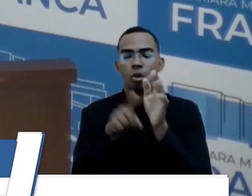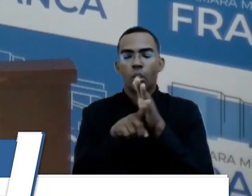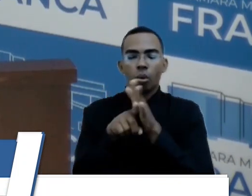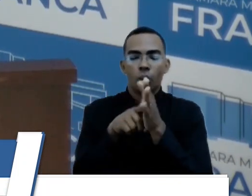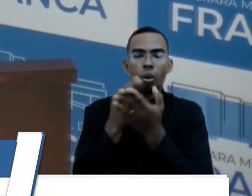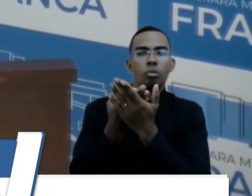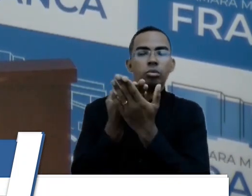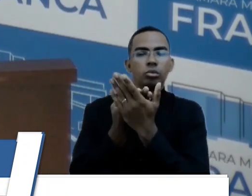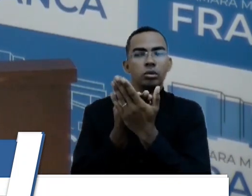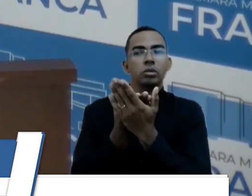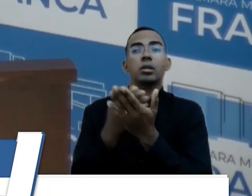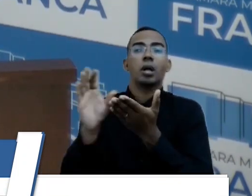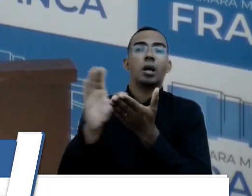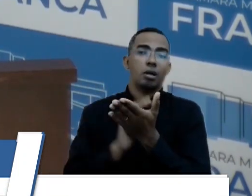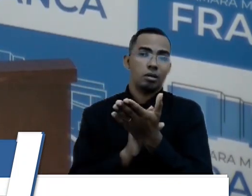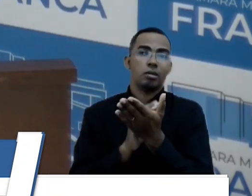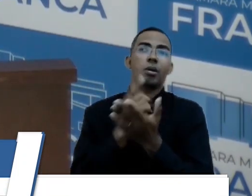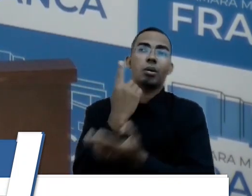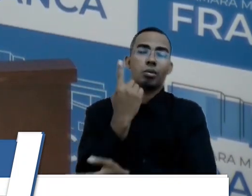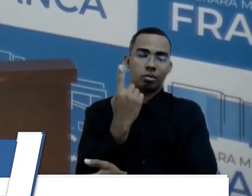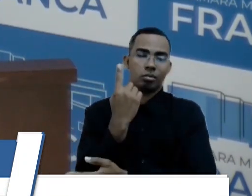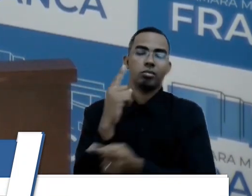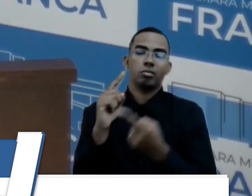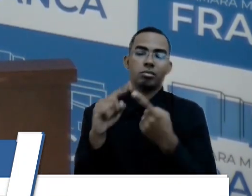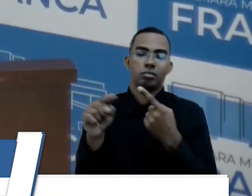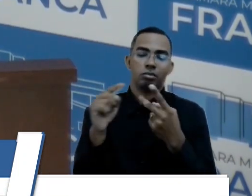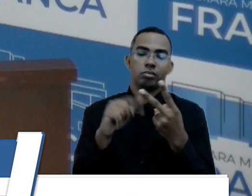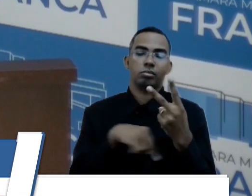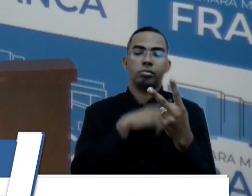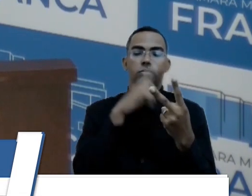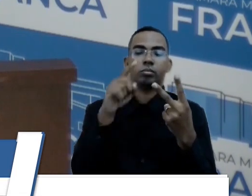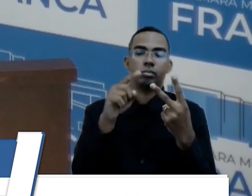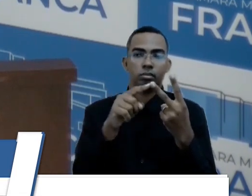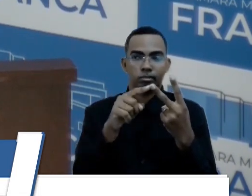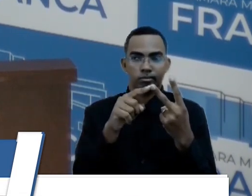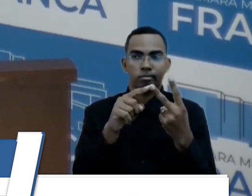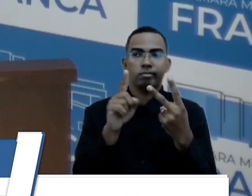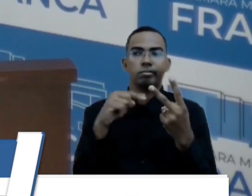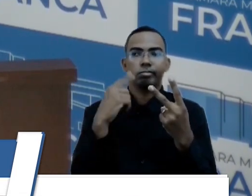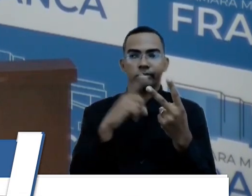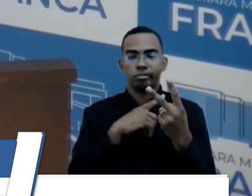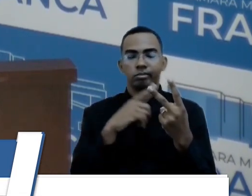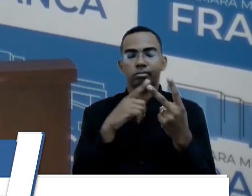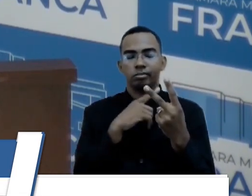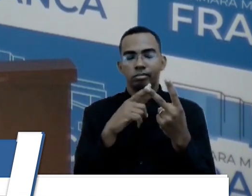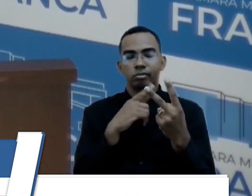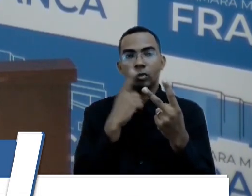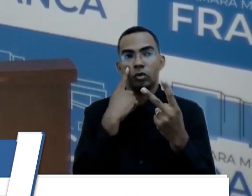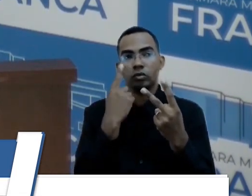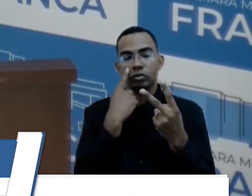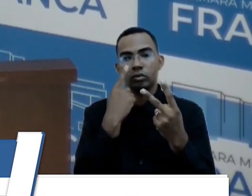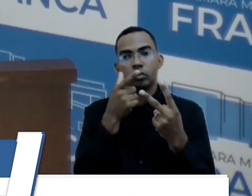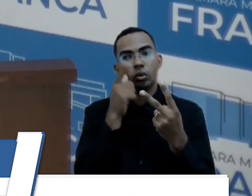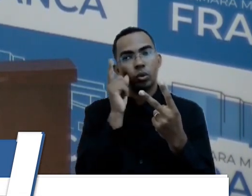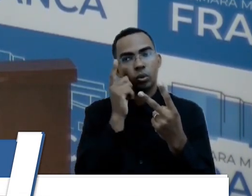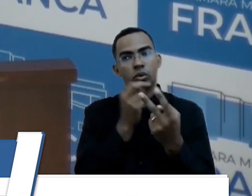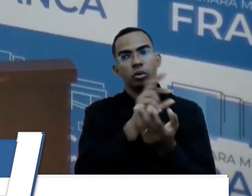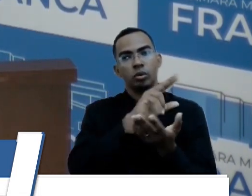a verba é uma delas. Segundo ponto, nós temos aí, vimos ontem aqui vários relatos